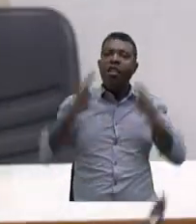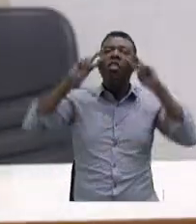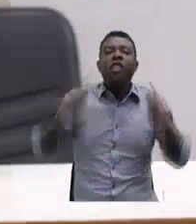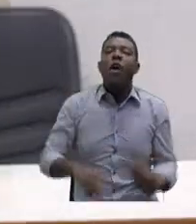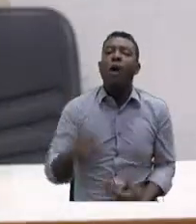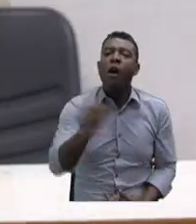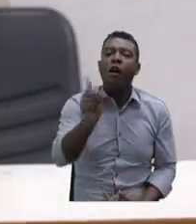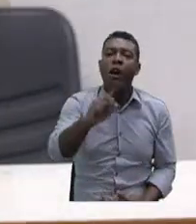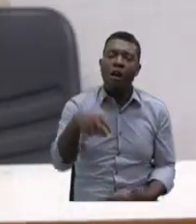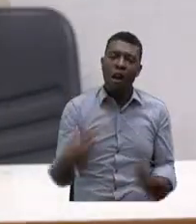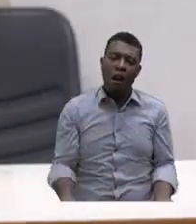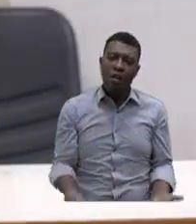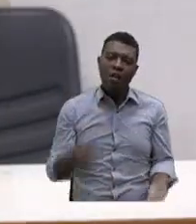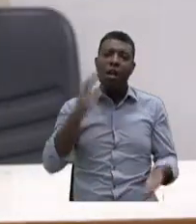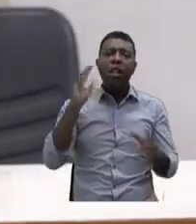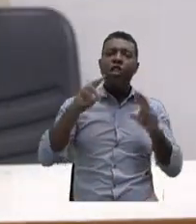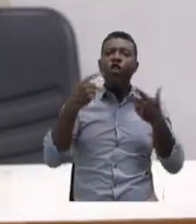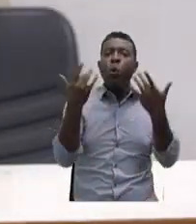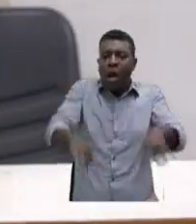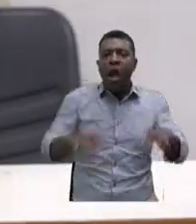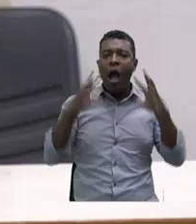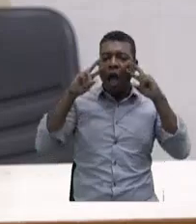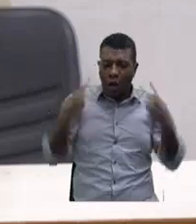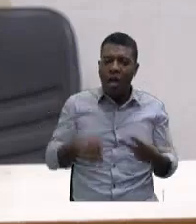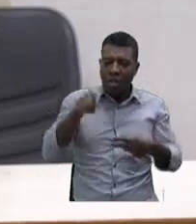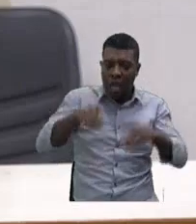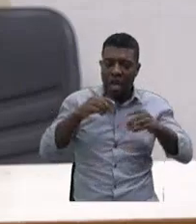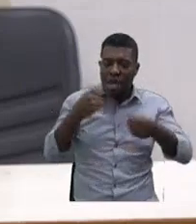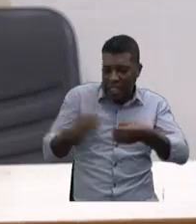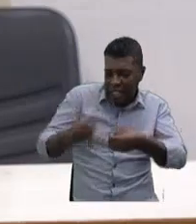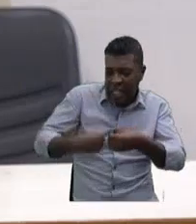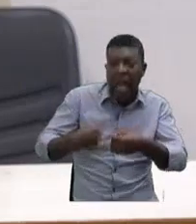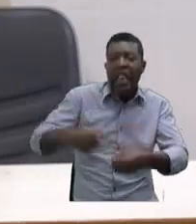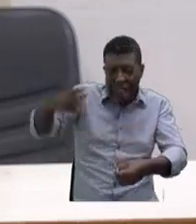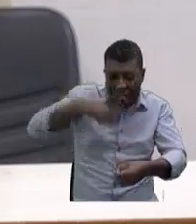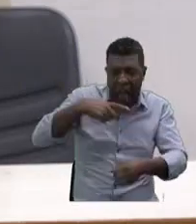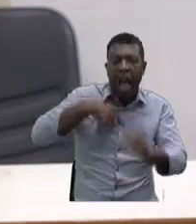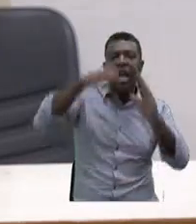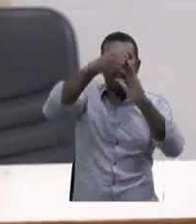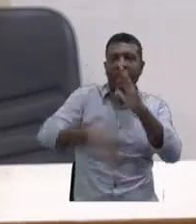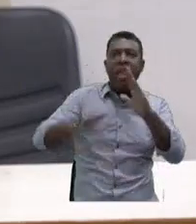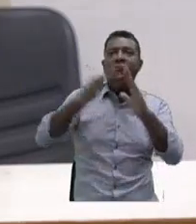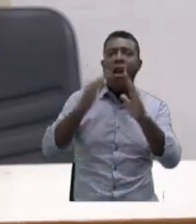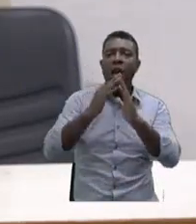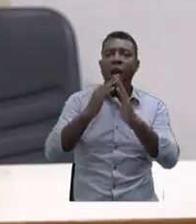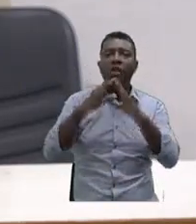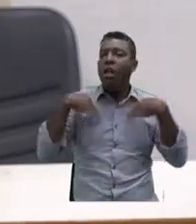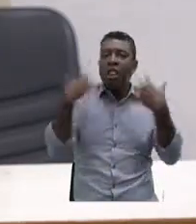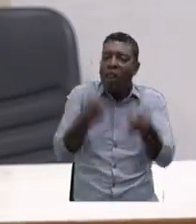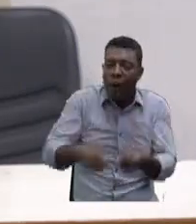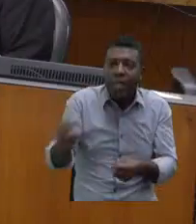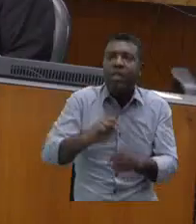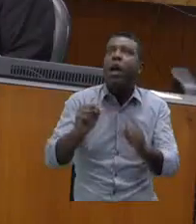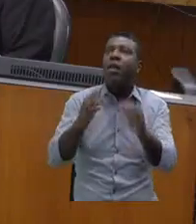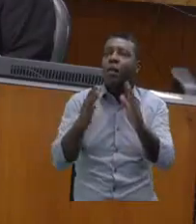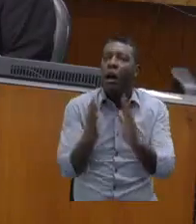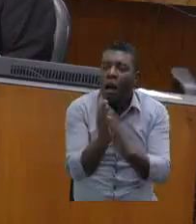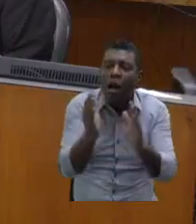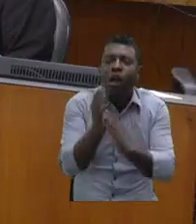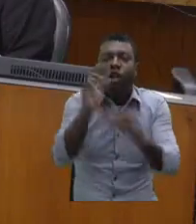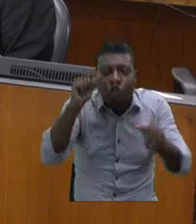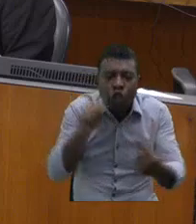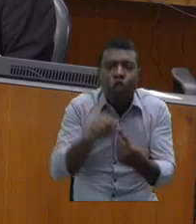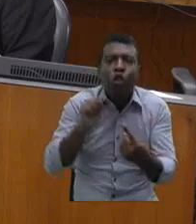reconhecer que a sua cidade tem terreiro, e não quer, e não se interessa, quiçá, que seja pontuado, ou não pensa que vai vir recurso, que esse